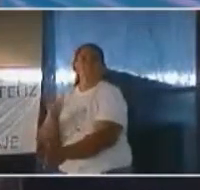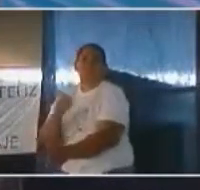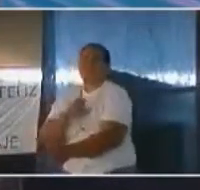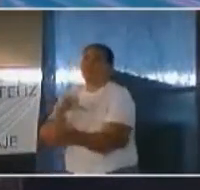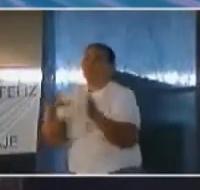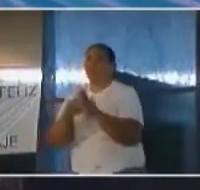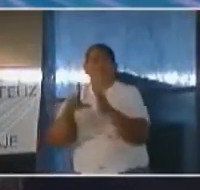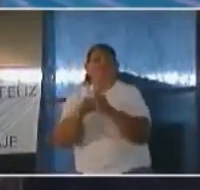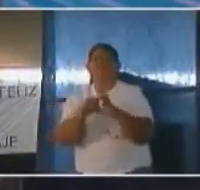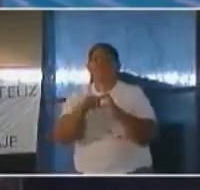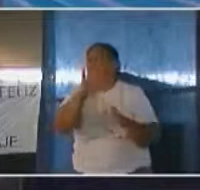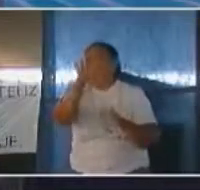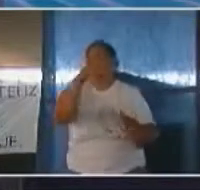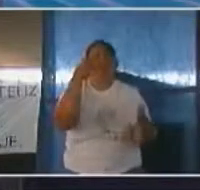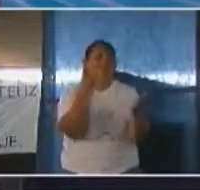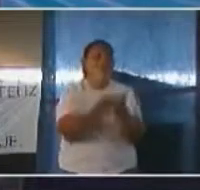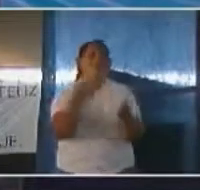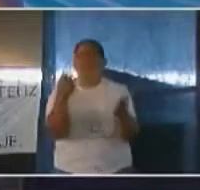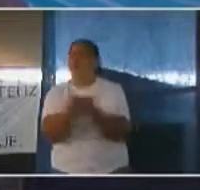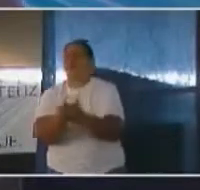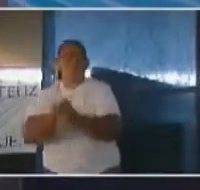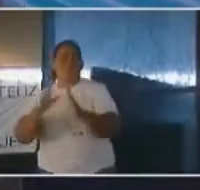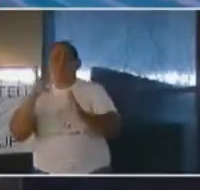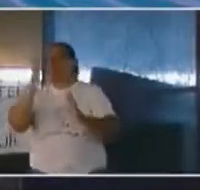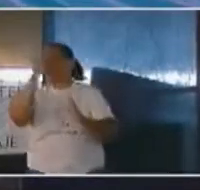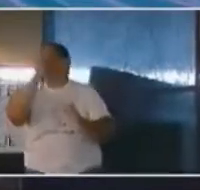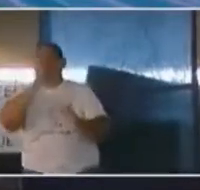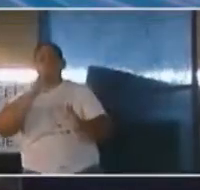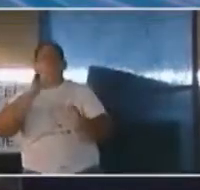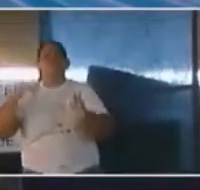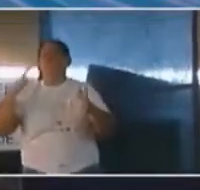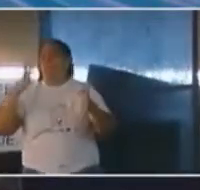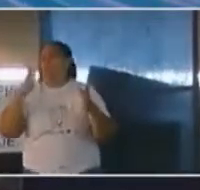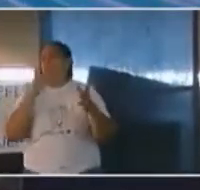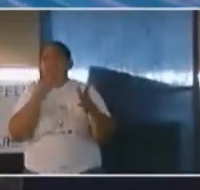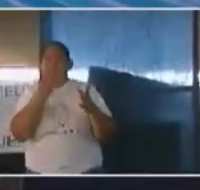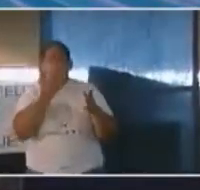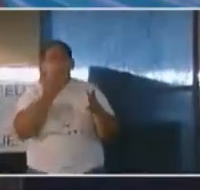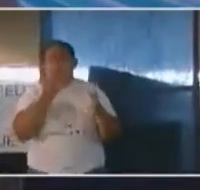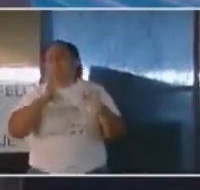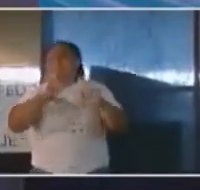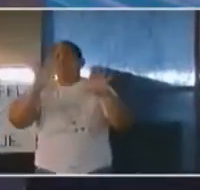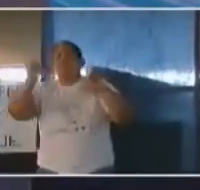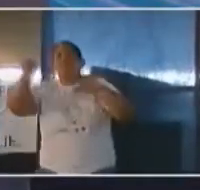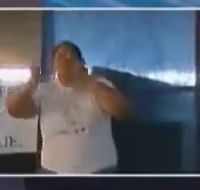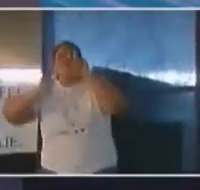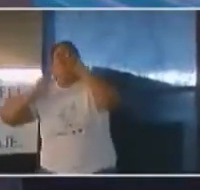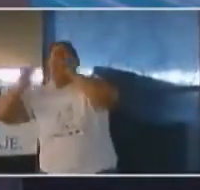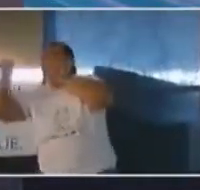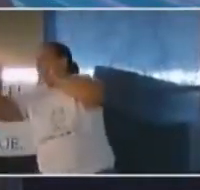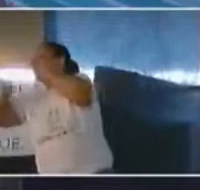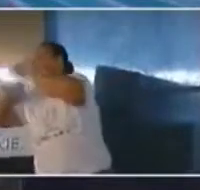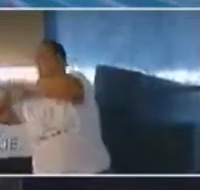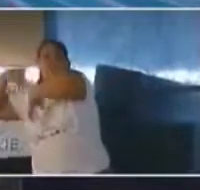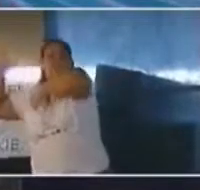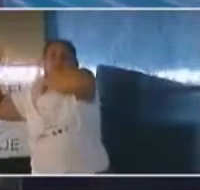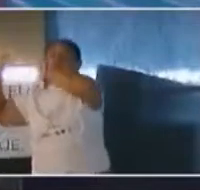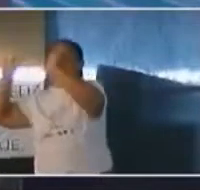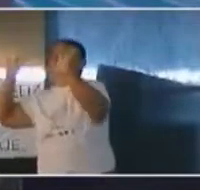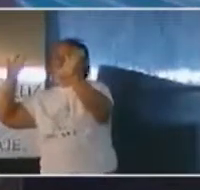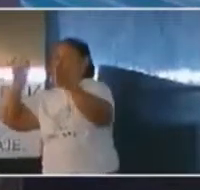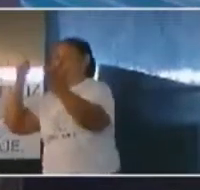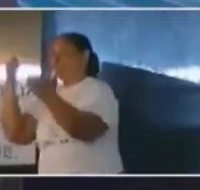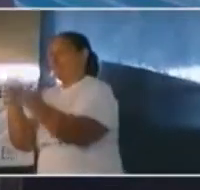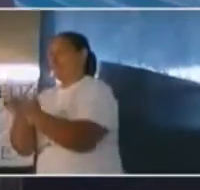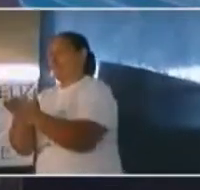especializadas. Vários tipos, modelos, cores. Você pode fazer windkite, que é